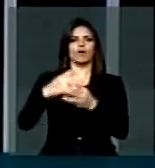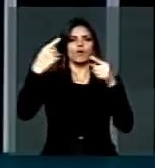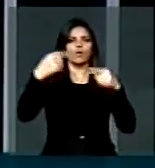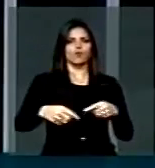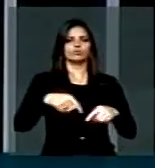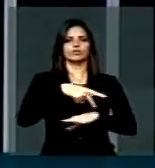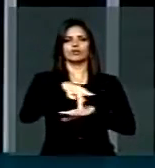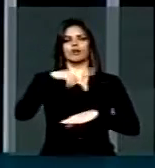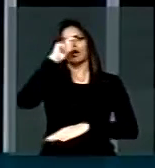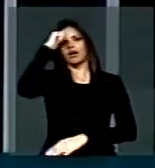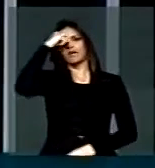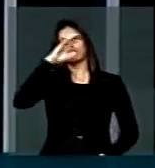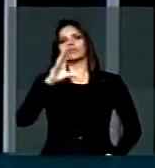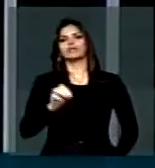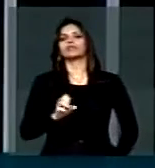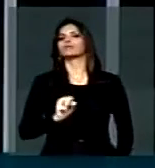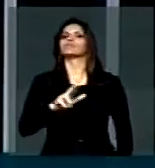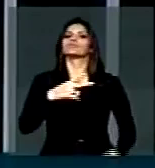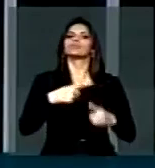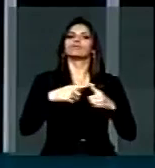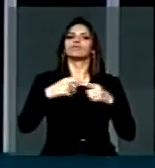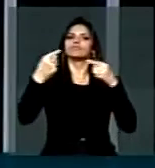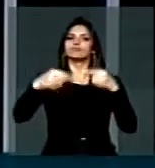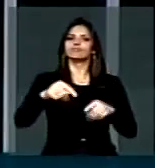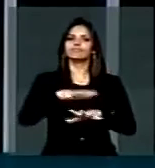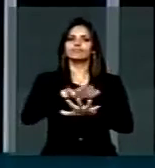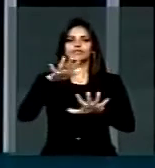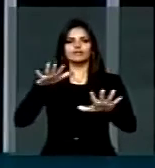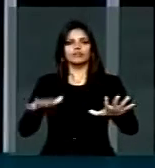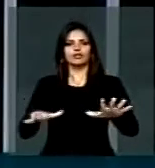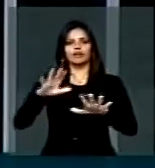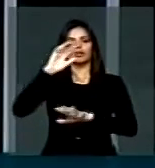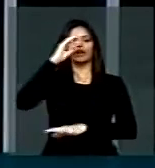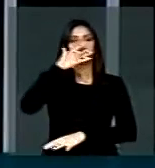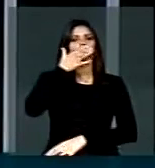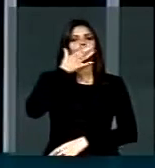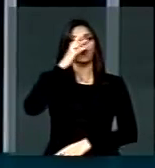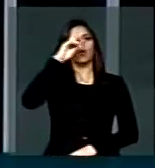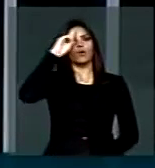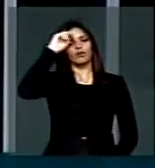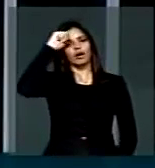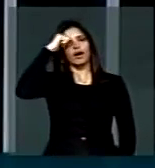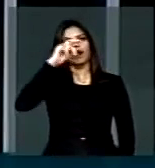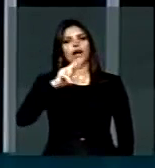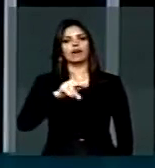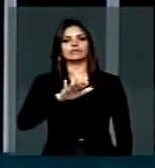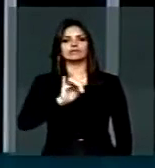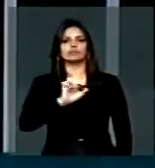visando gerar efeitos contrários à segregação racial. Pregou a resistência contra o